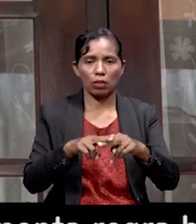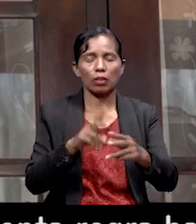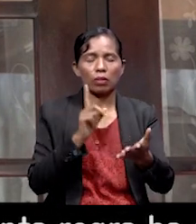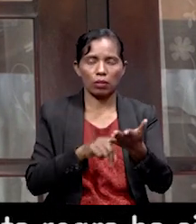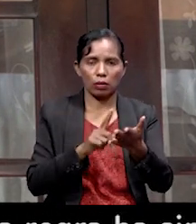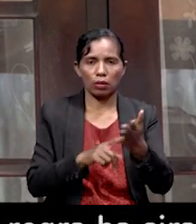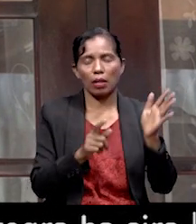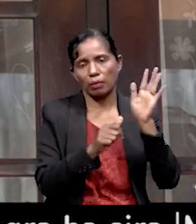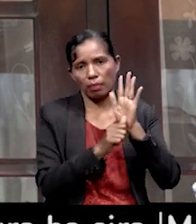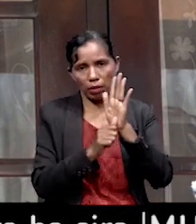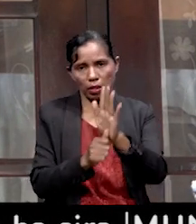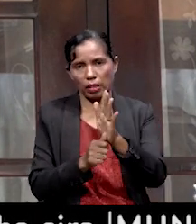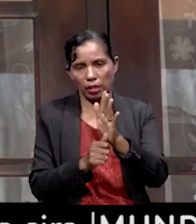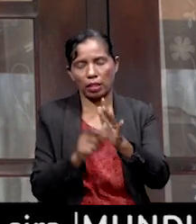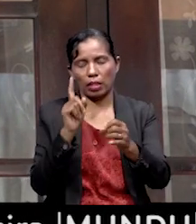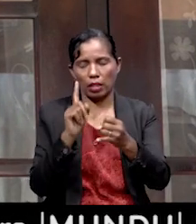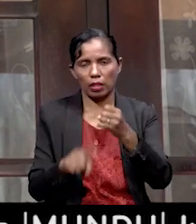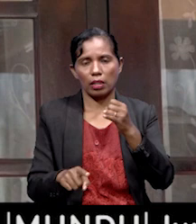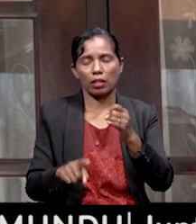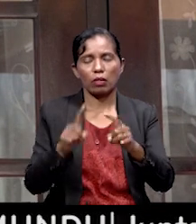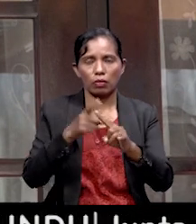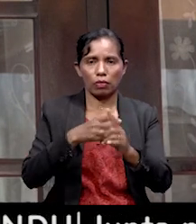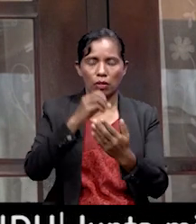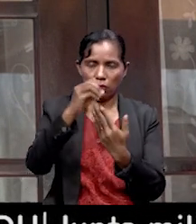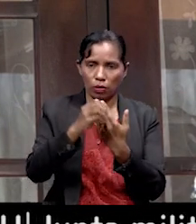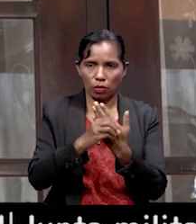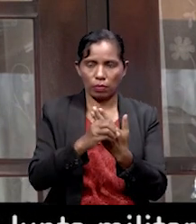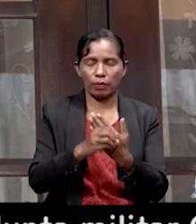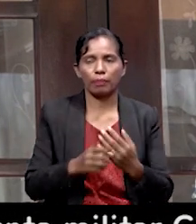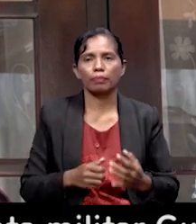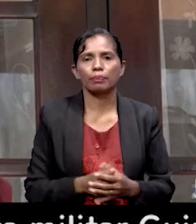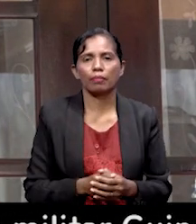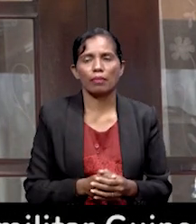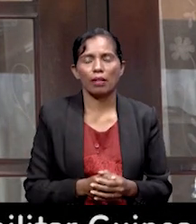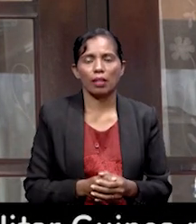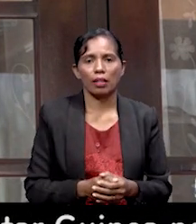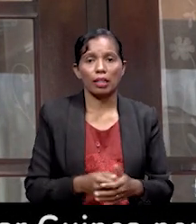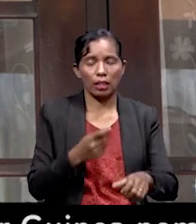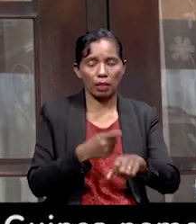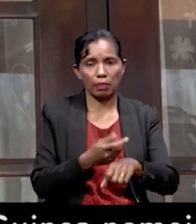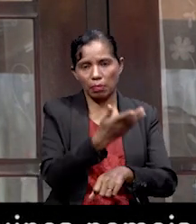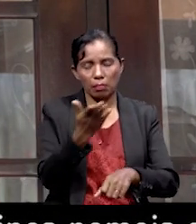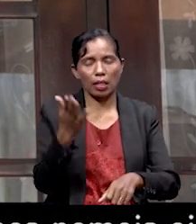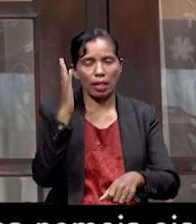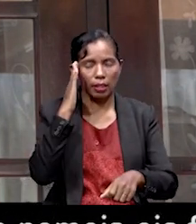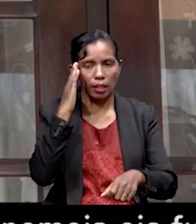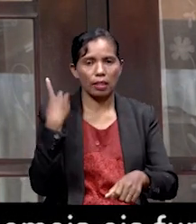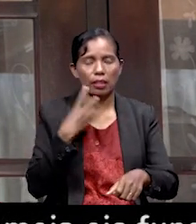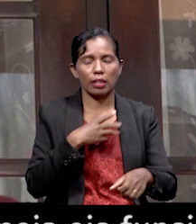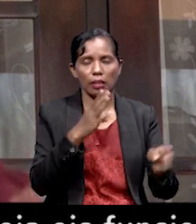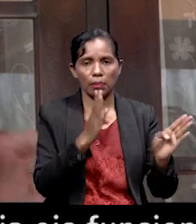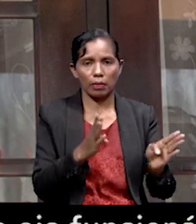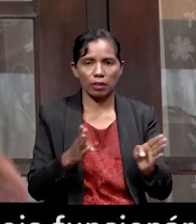apresentar finalmente e a. E a fim de outubro, né, cara, que eu consegui. Durante o me atende, e tem o processo